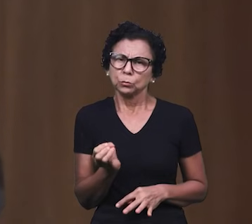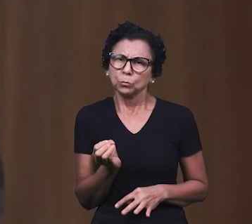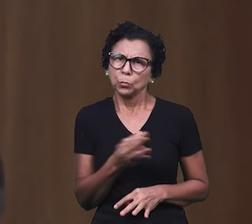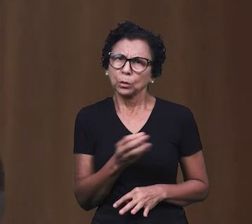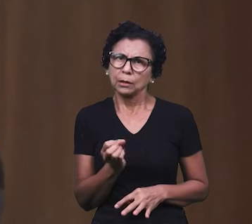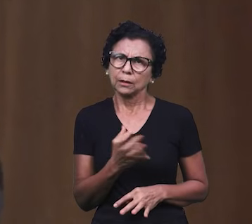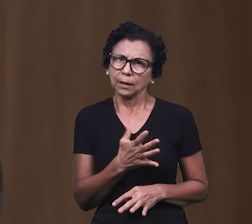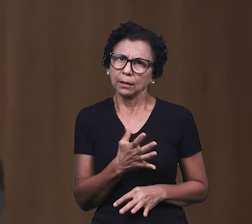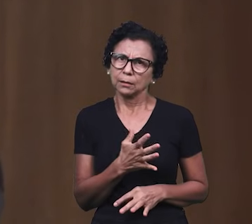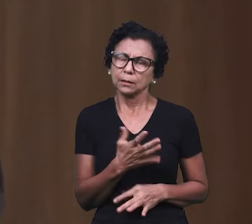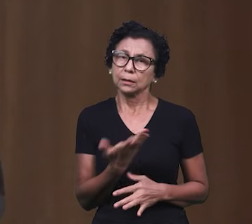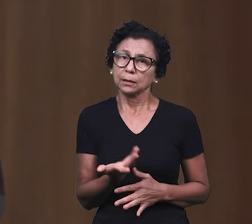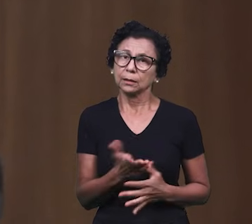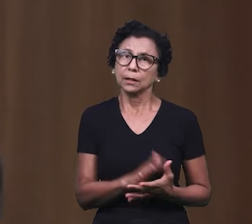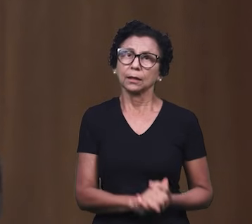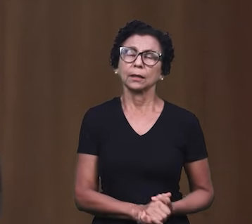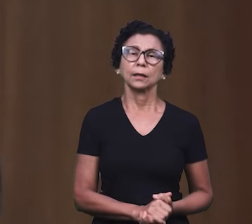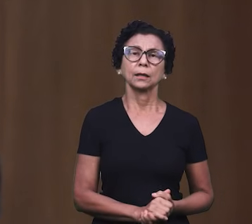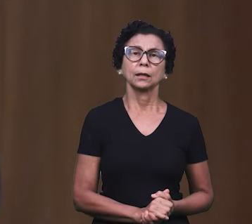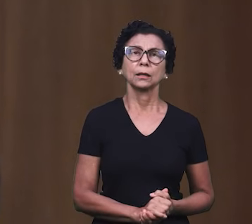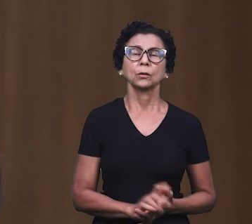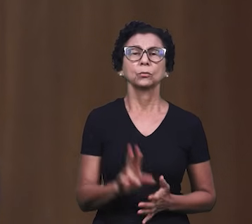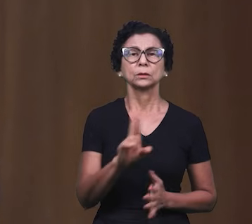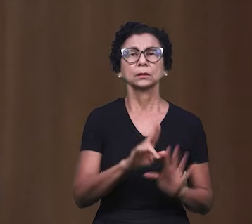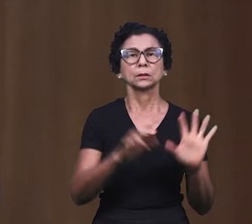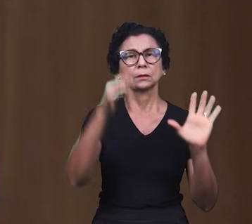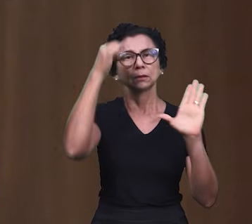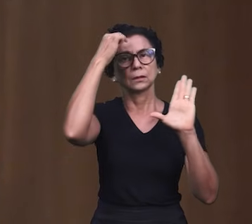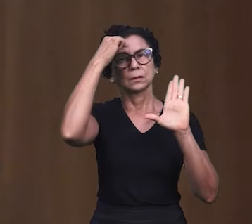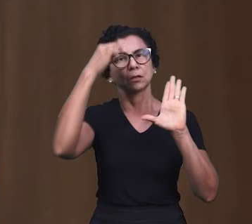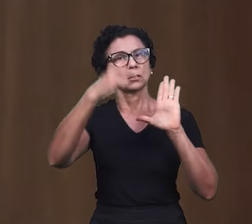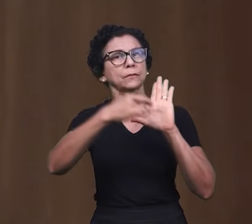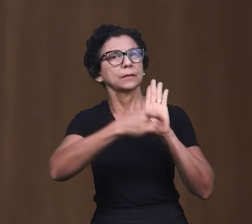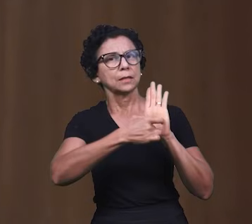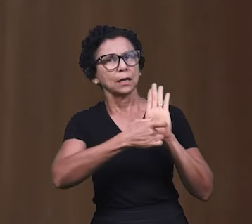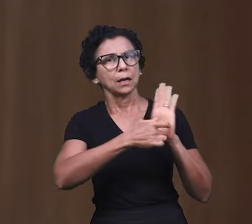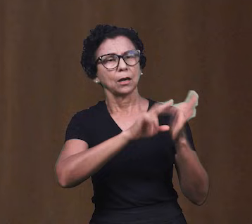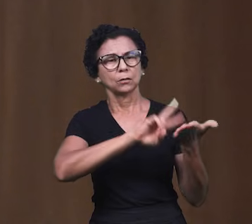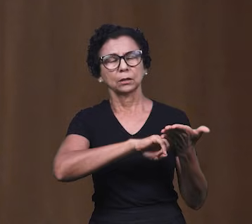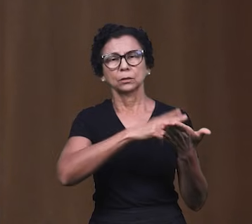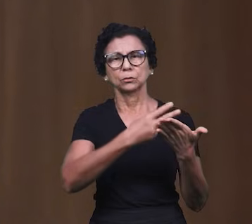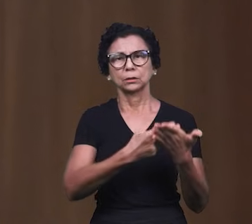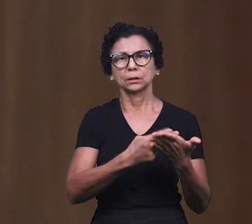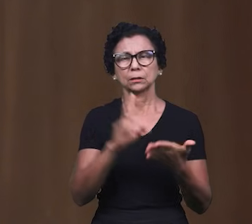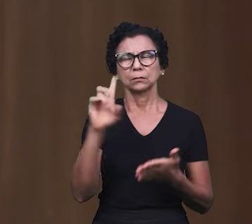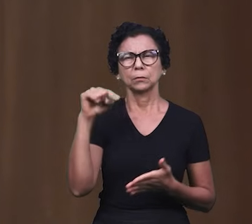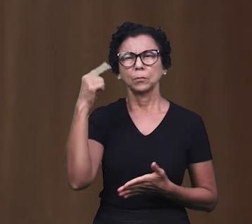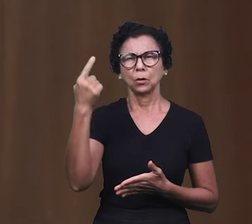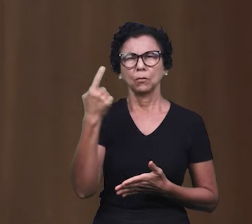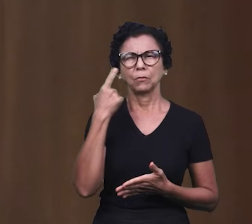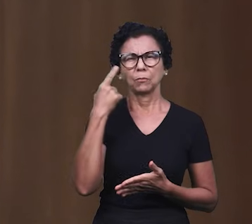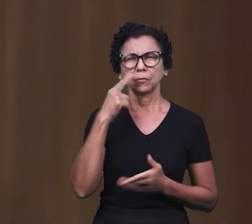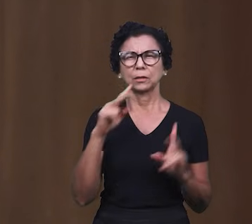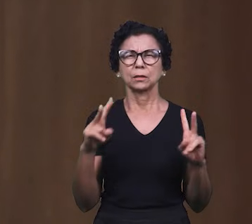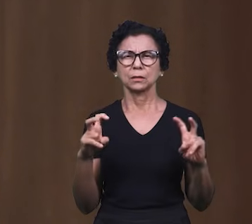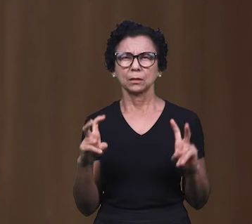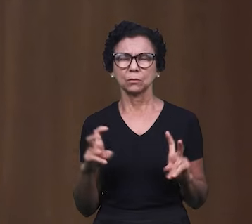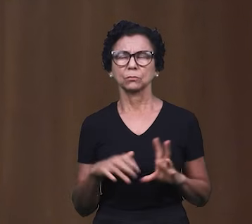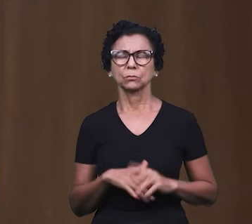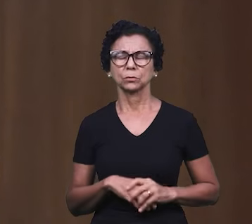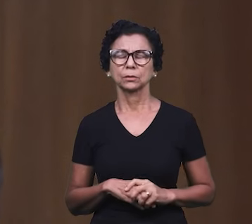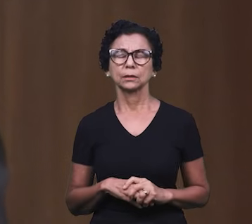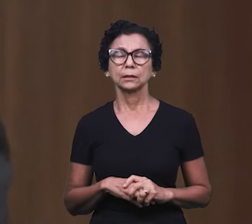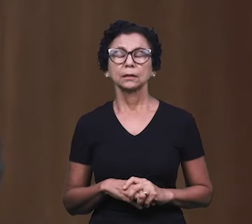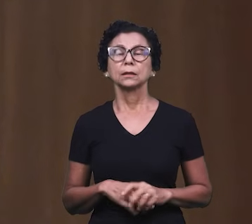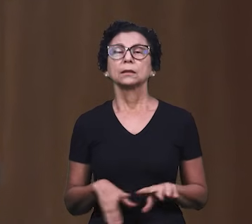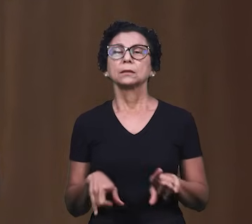recente, que é a tradução usando inteligência artificial, que é outro assunto que nós vamos trazer em outro momento aqui, mas